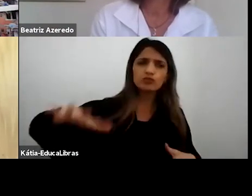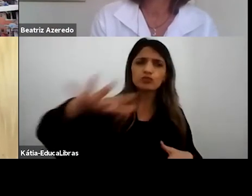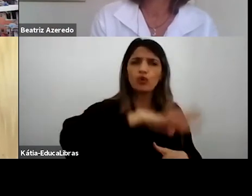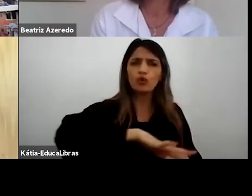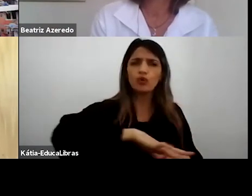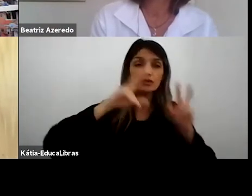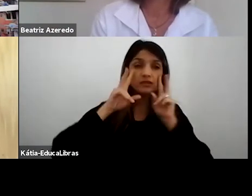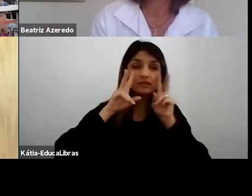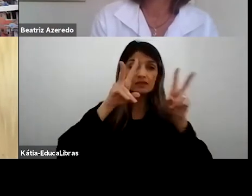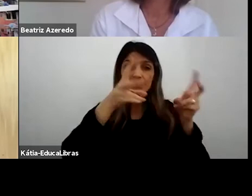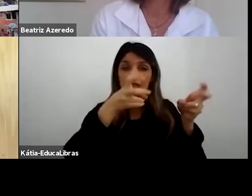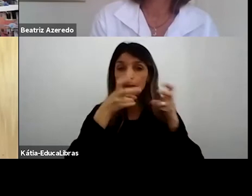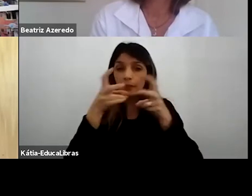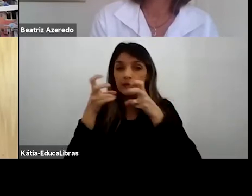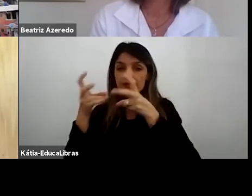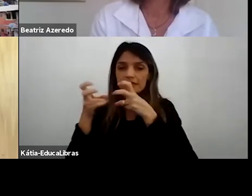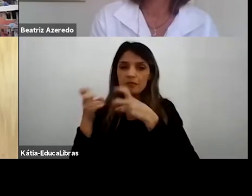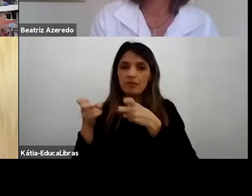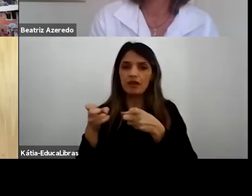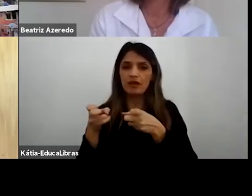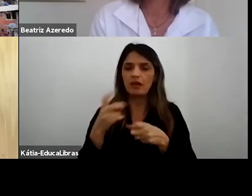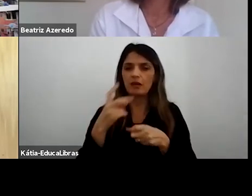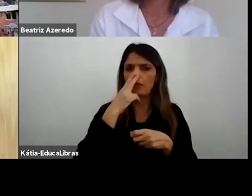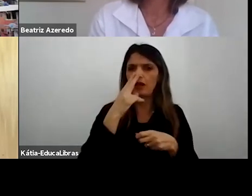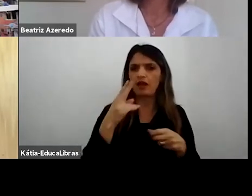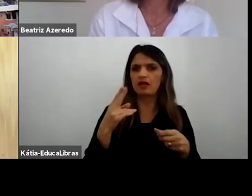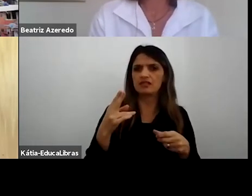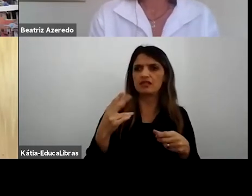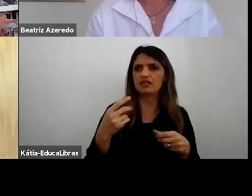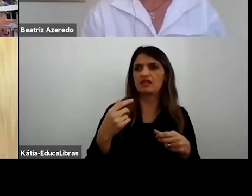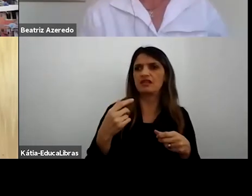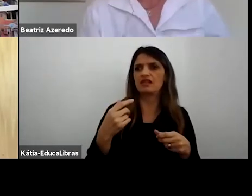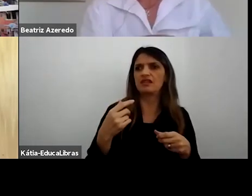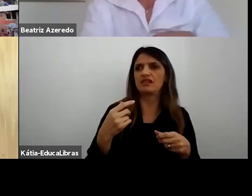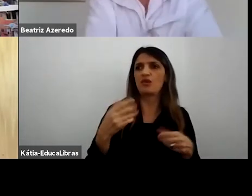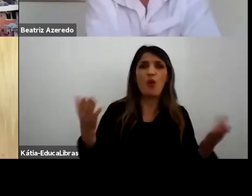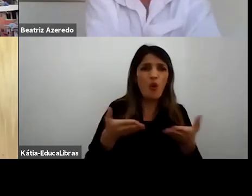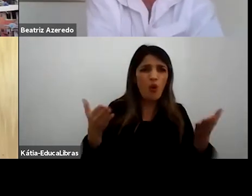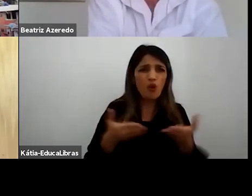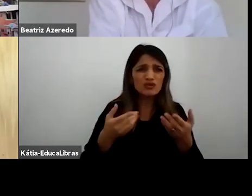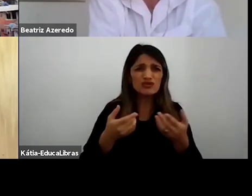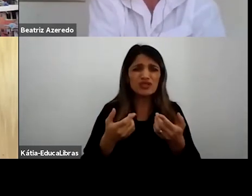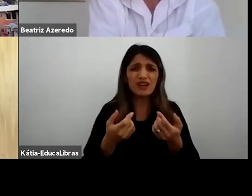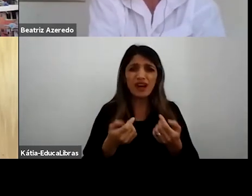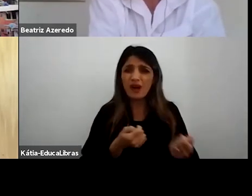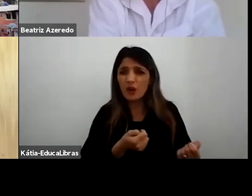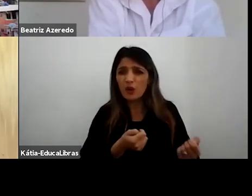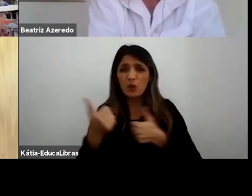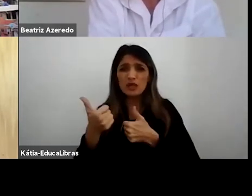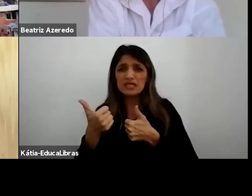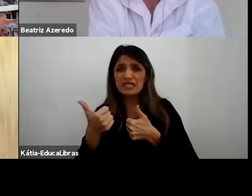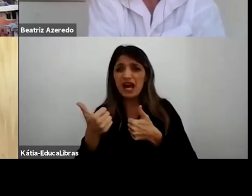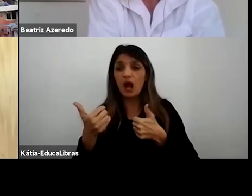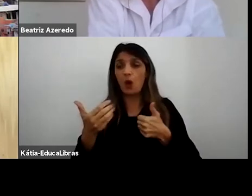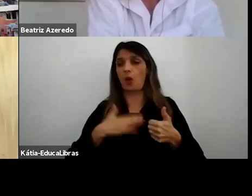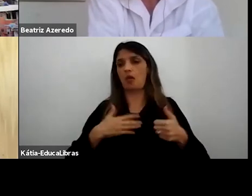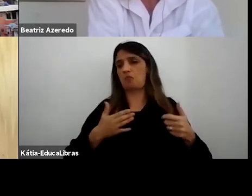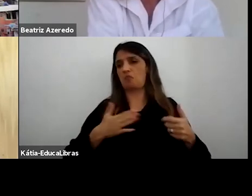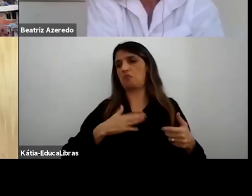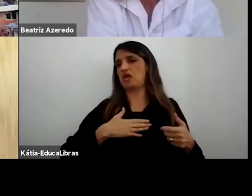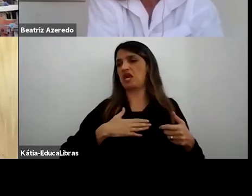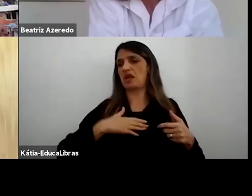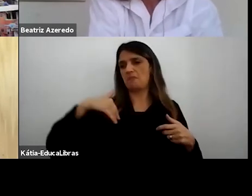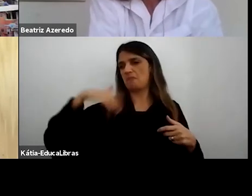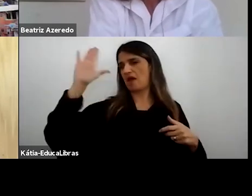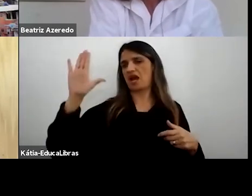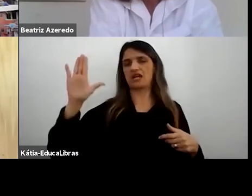agora, quase uma competição de minha doação é maior que a sua, assim, então um doa e vem o concorrente doa mais ainda, e enfim, que isso